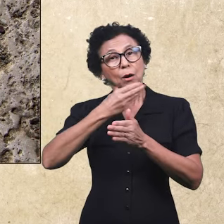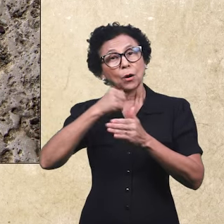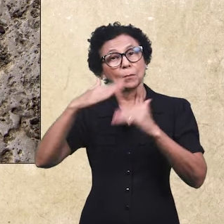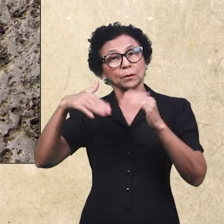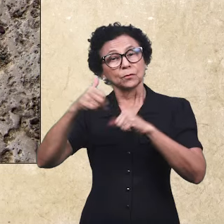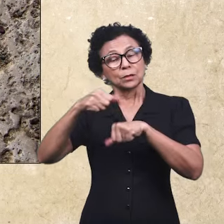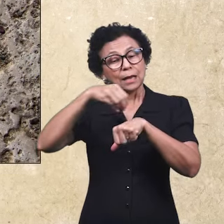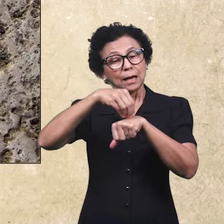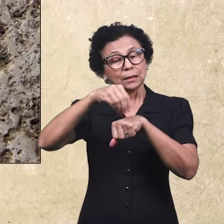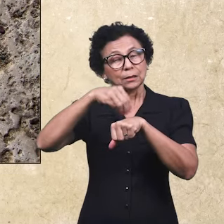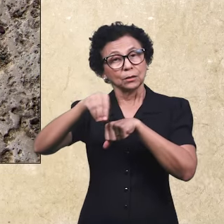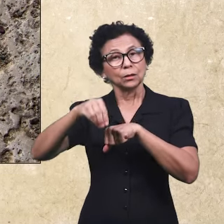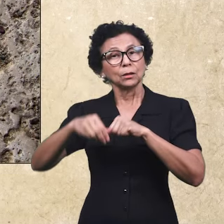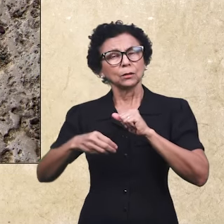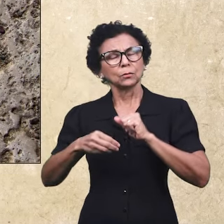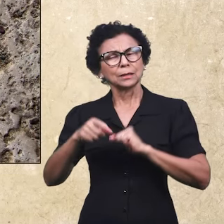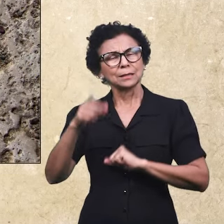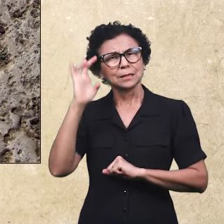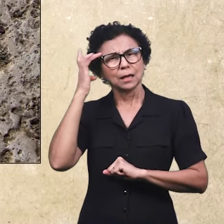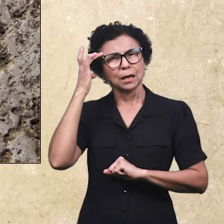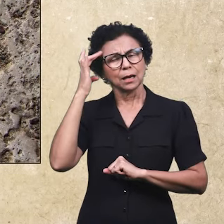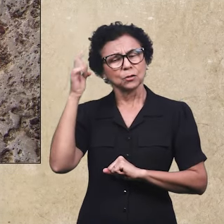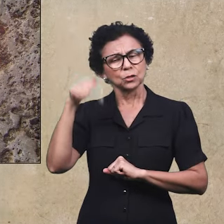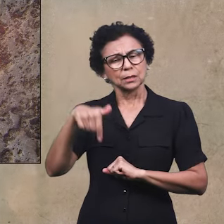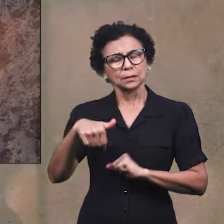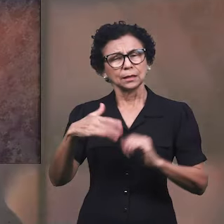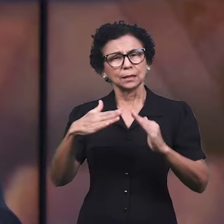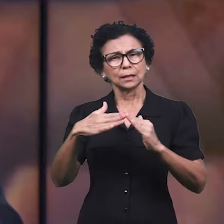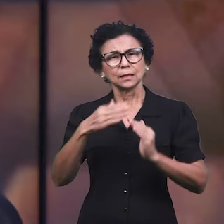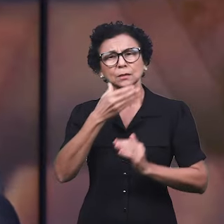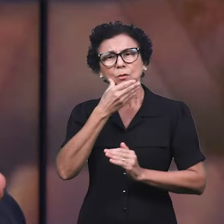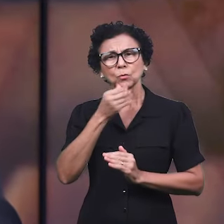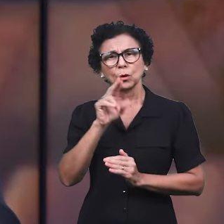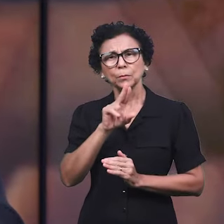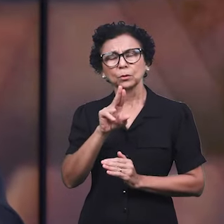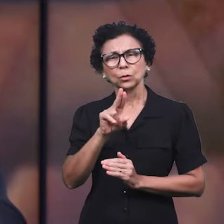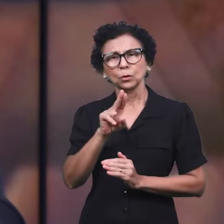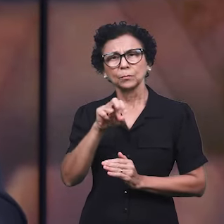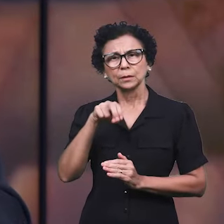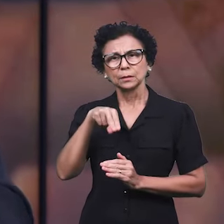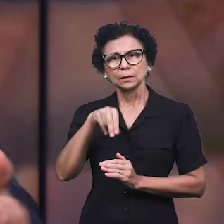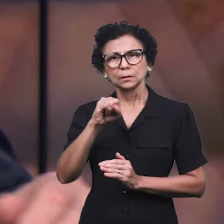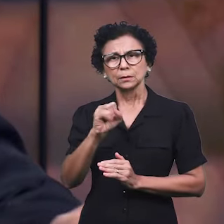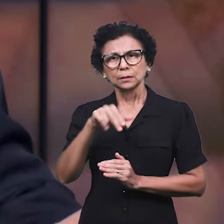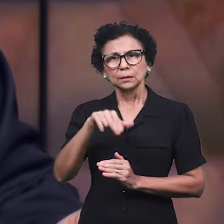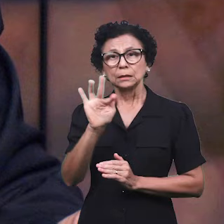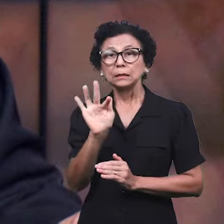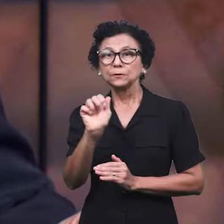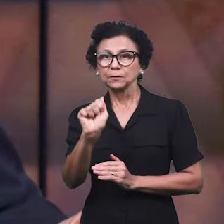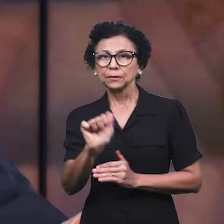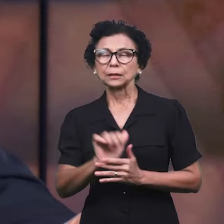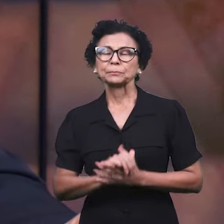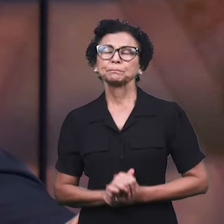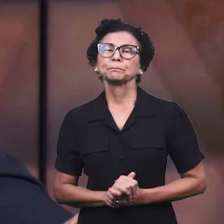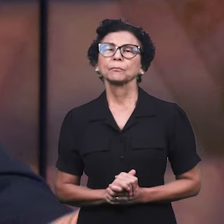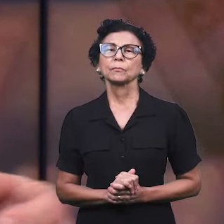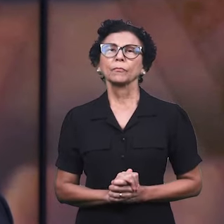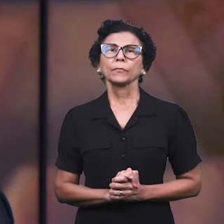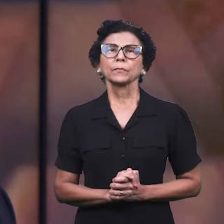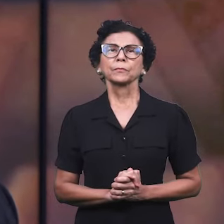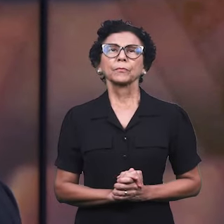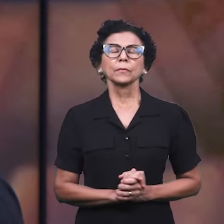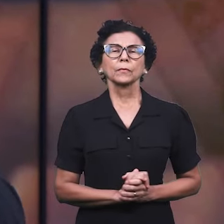de ninfa, porque tem esse símbolo do peixe ali, do ictus na frente. E aqui eu quero falar desse símbolo, né? A